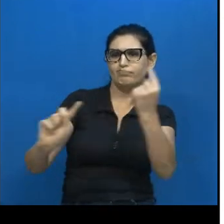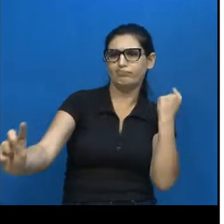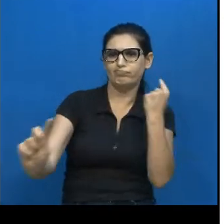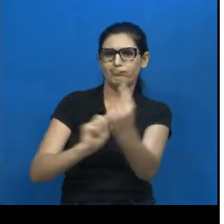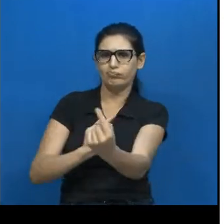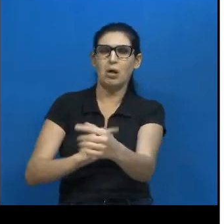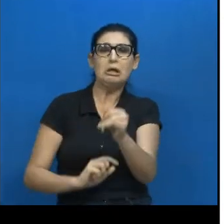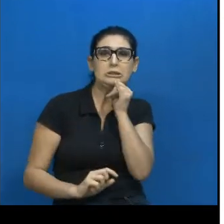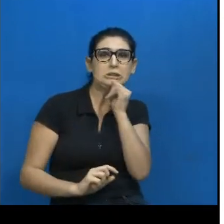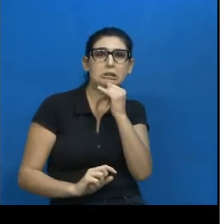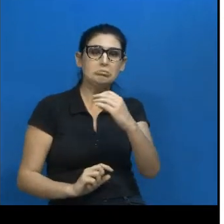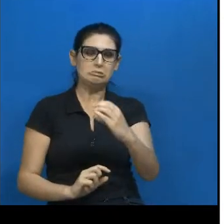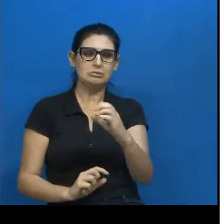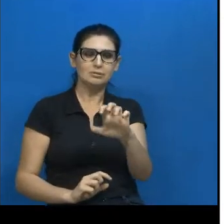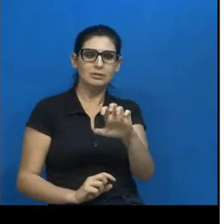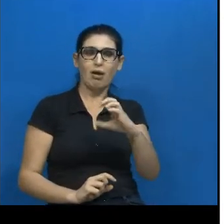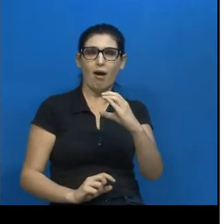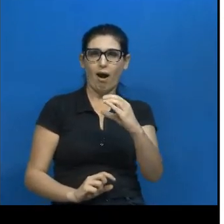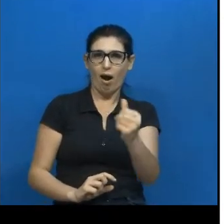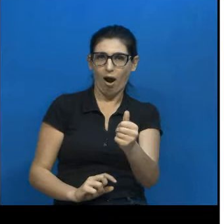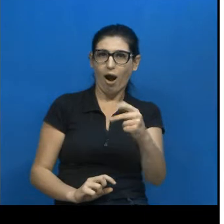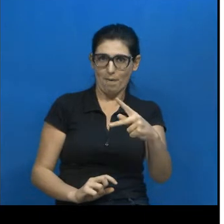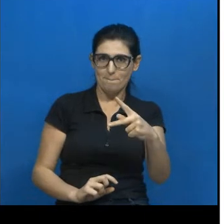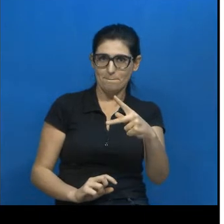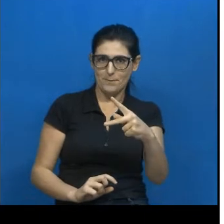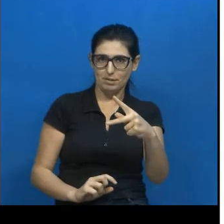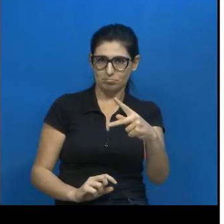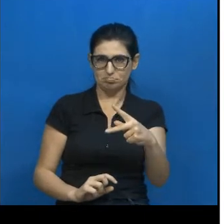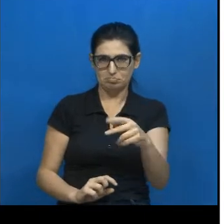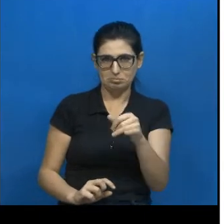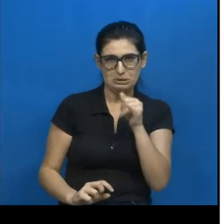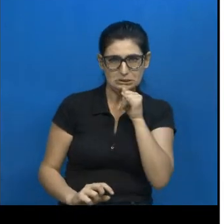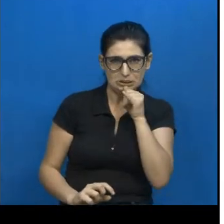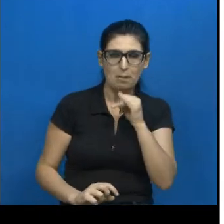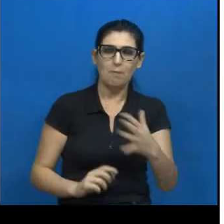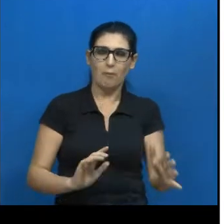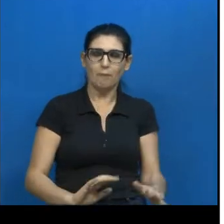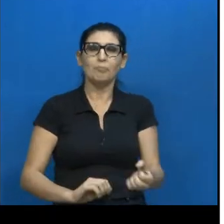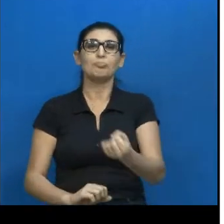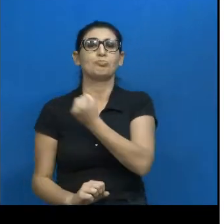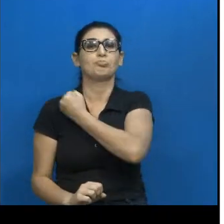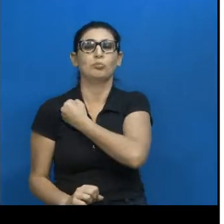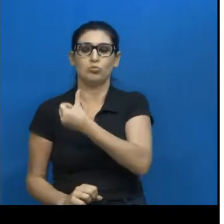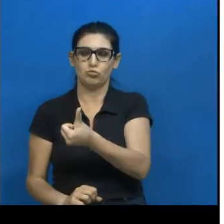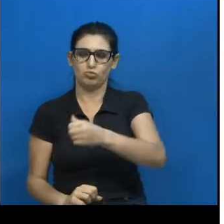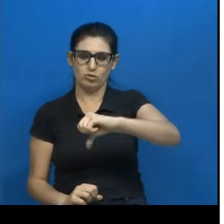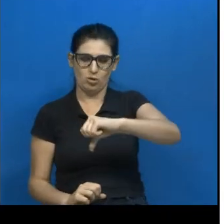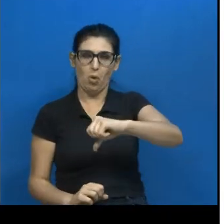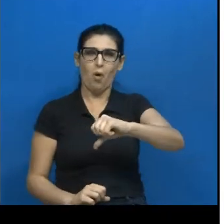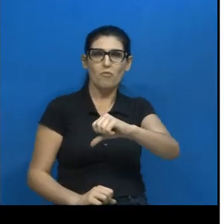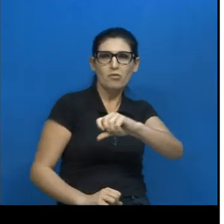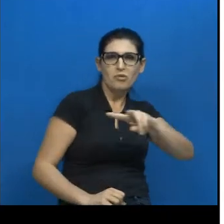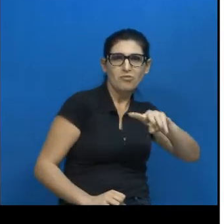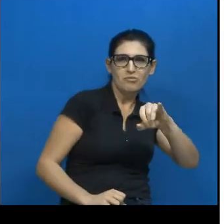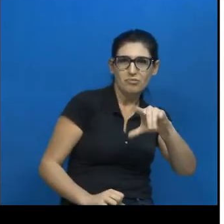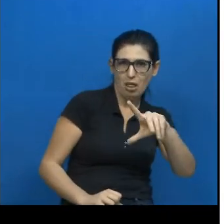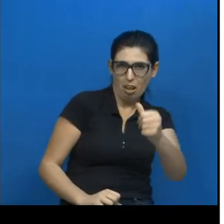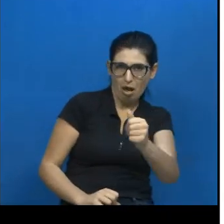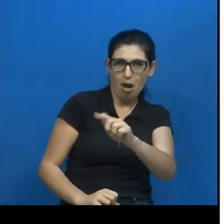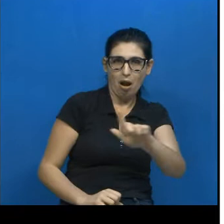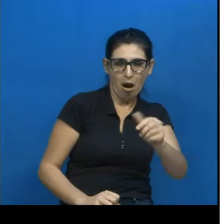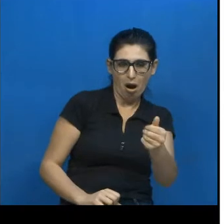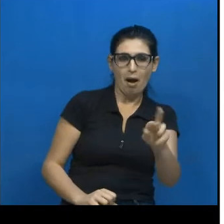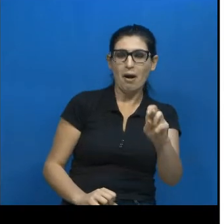lá em cima, tá, ok? Hoje a gente já tem a linha 19, que a Vila Garcia São Benedito é